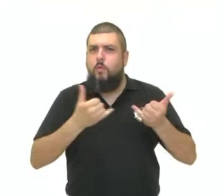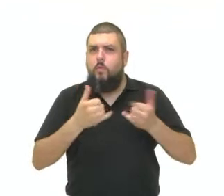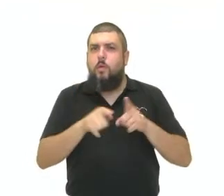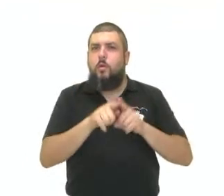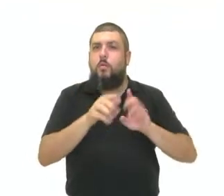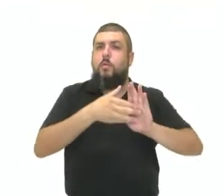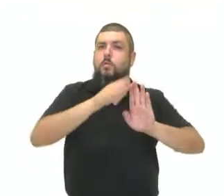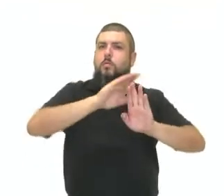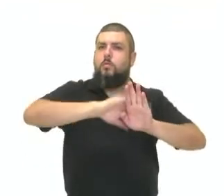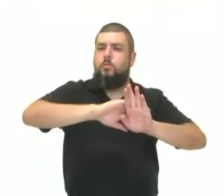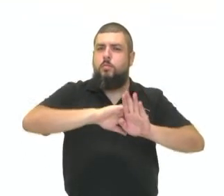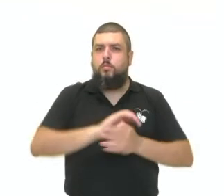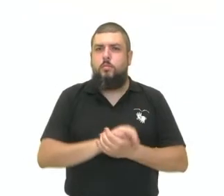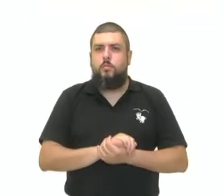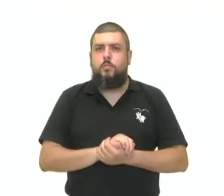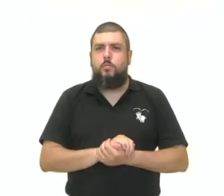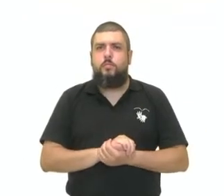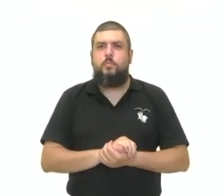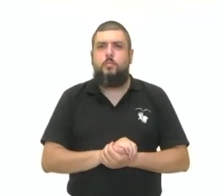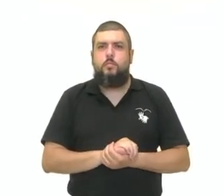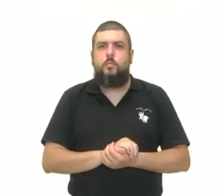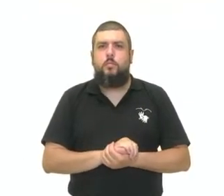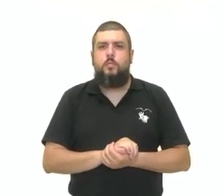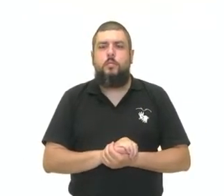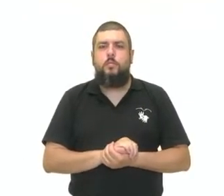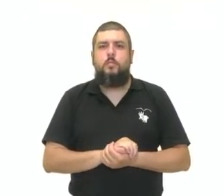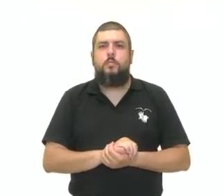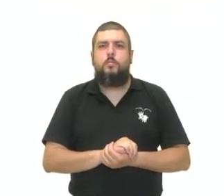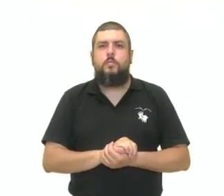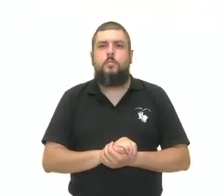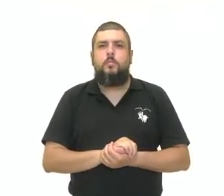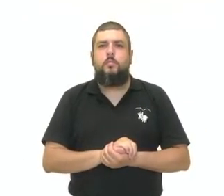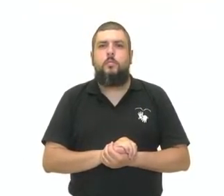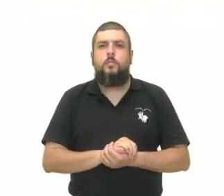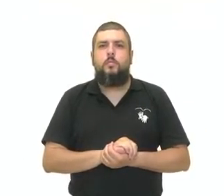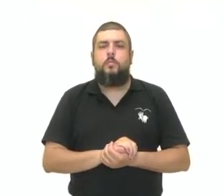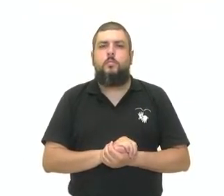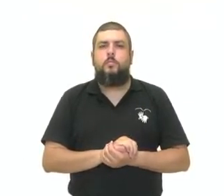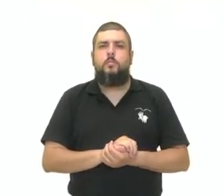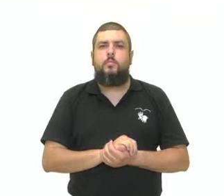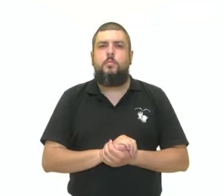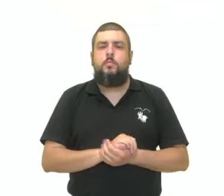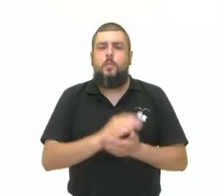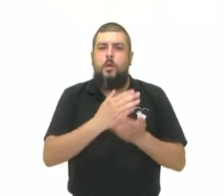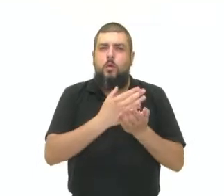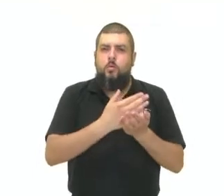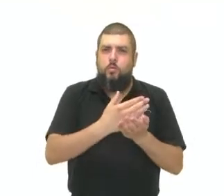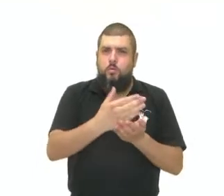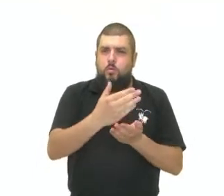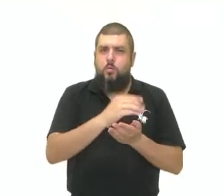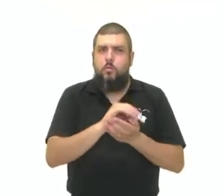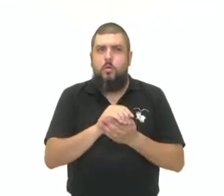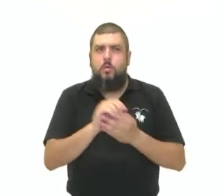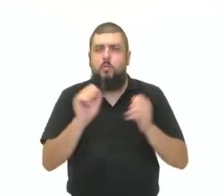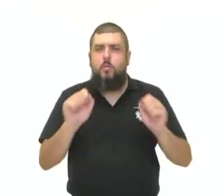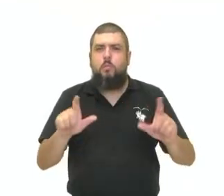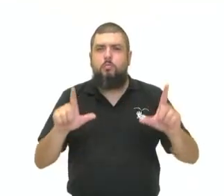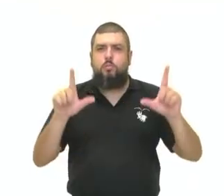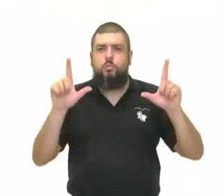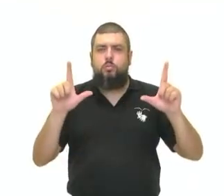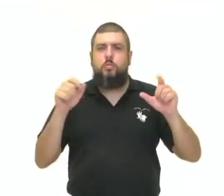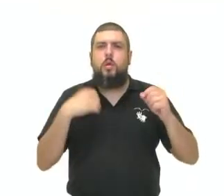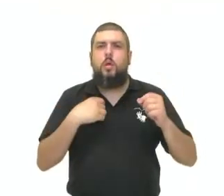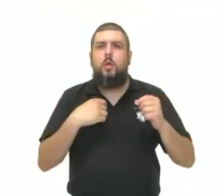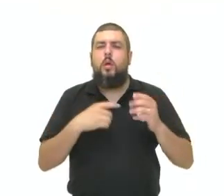de produção. E começando, temos aqui já o cabeçalho, indicando já o suporte.